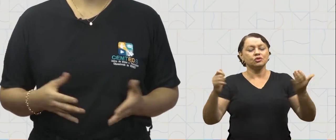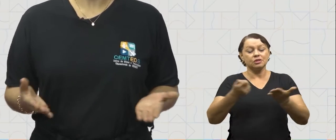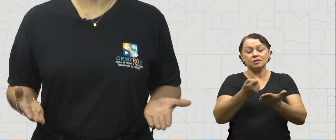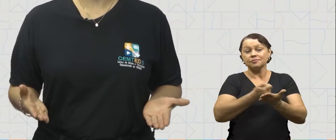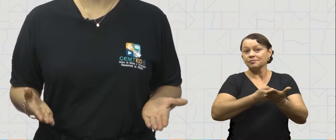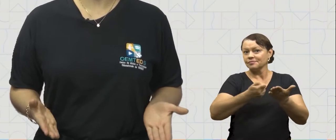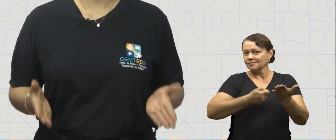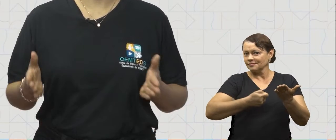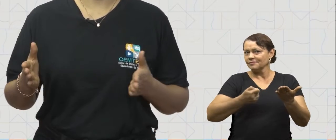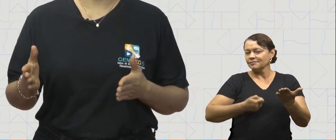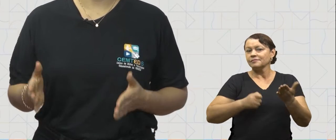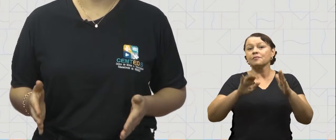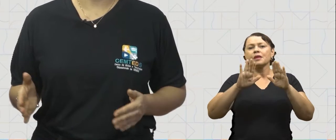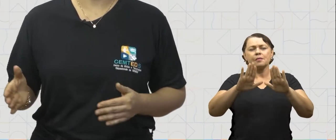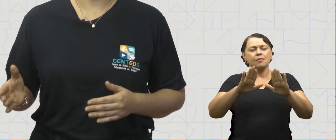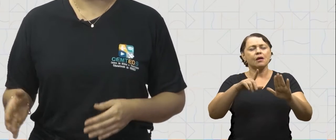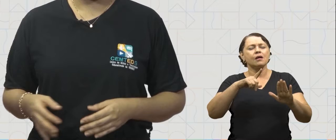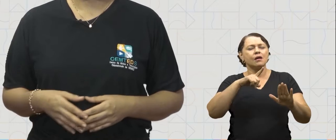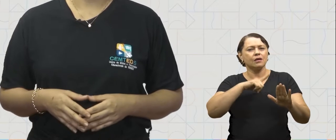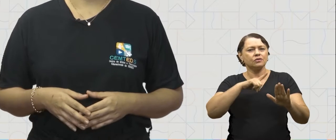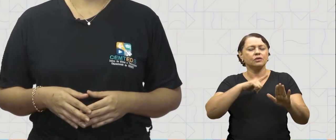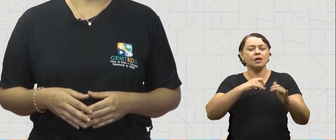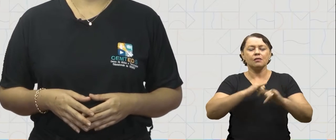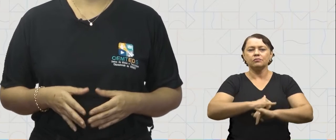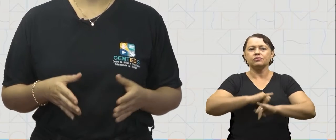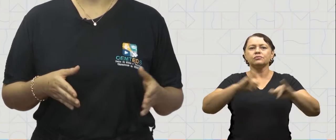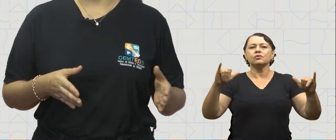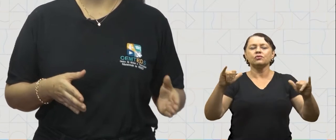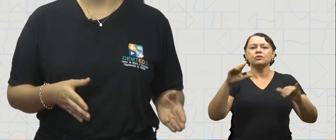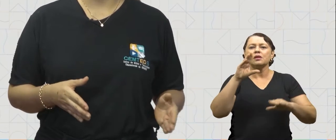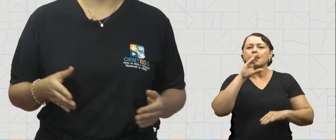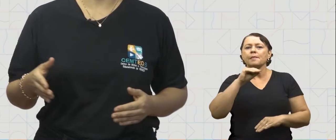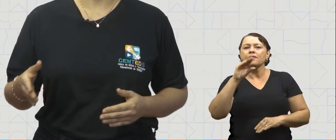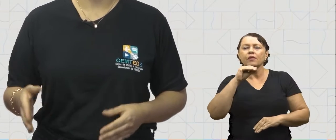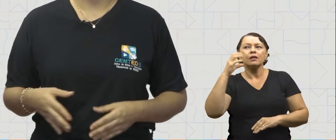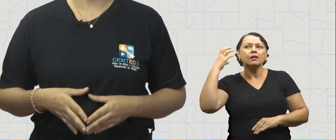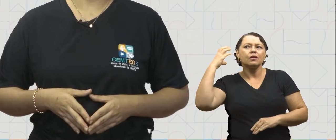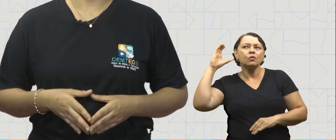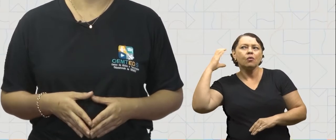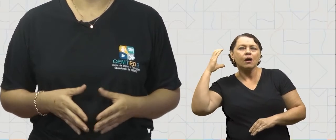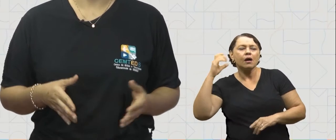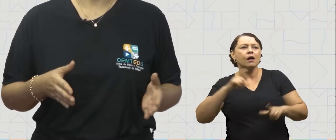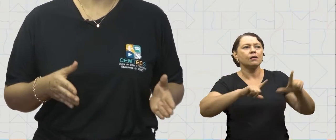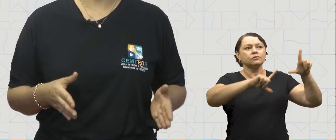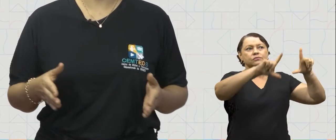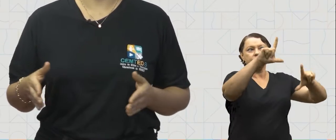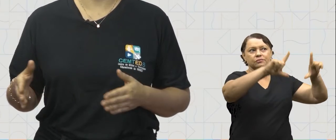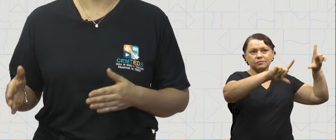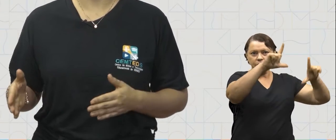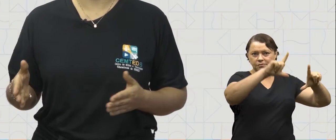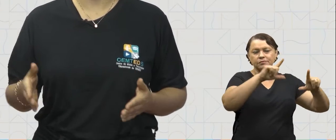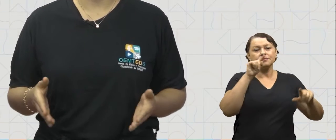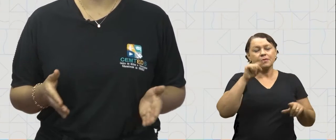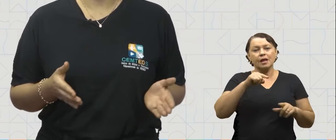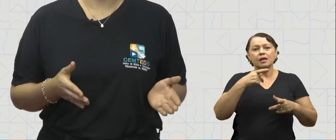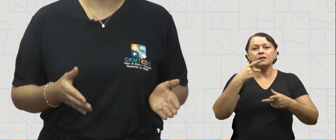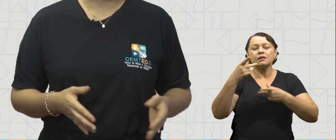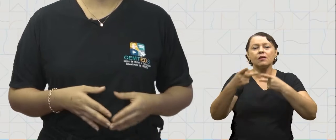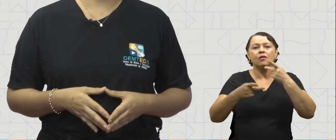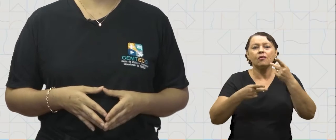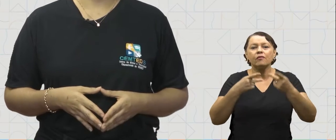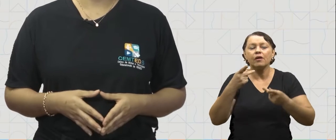escritas, mas existem as notícias faladas também. No rádio e na televisão, elas são faladas